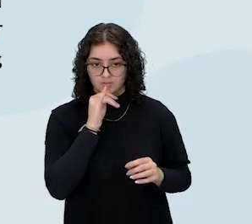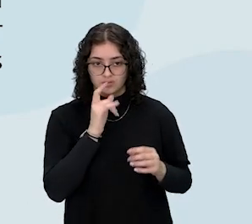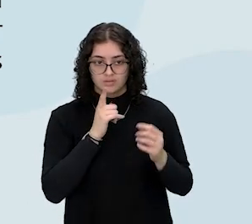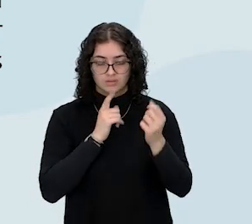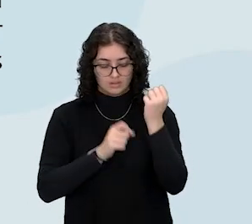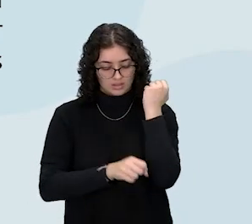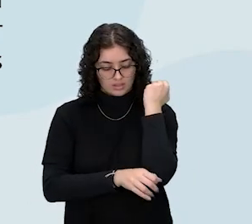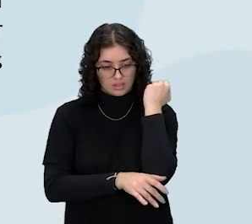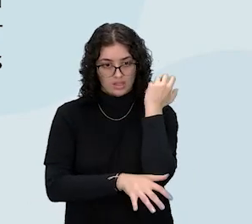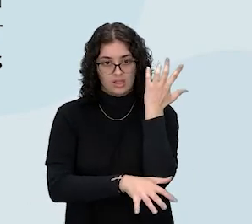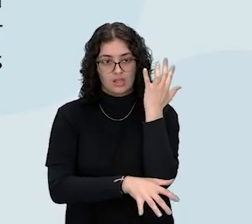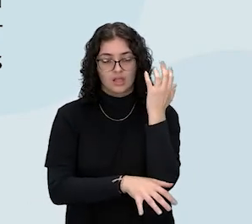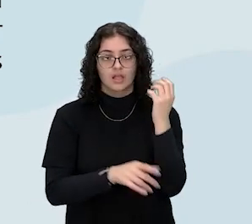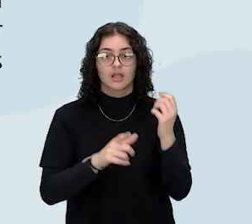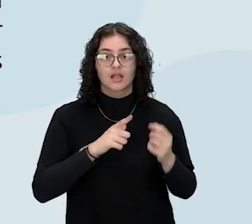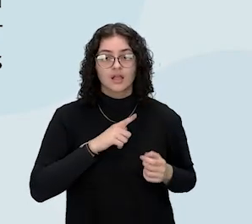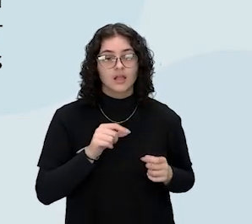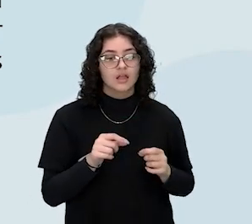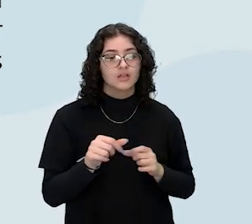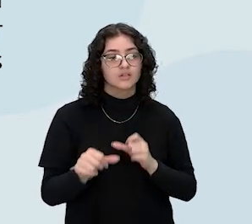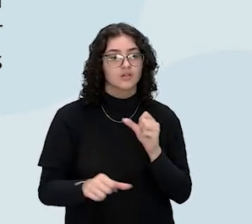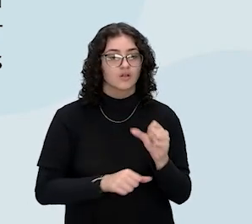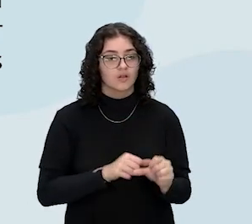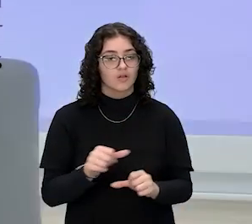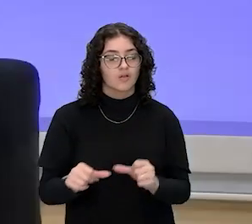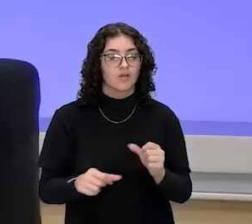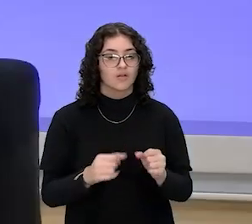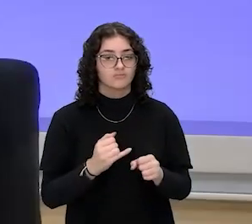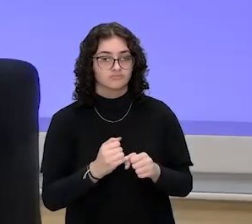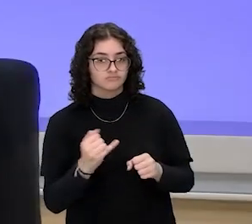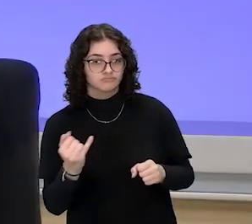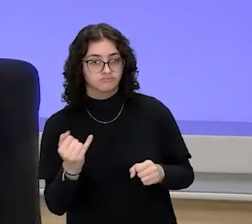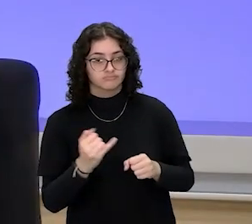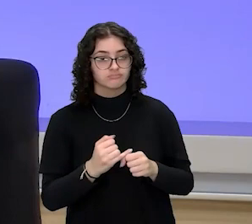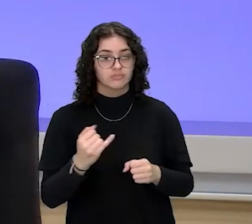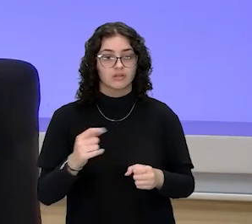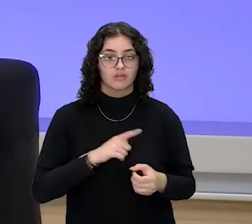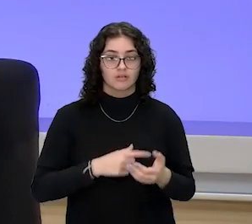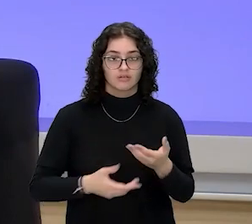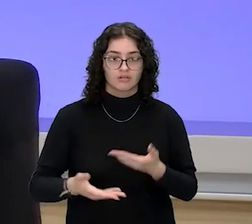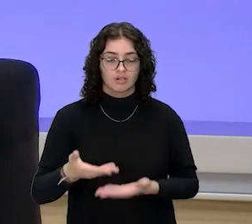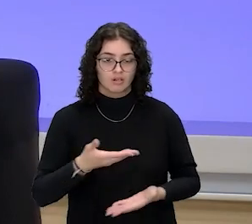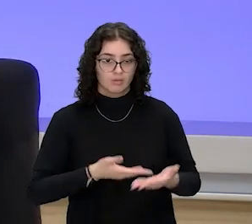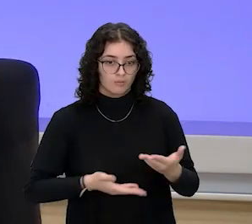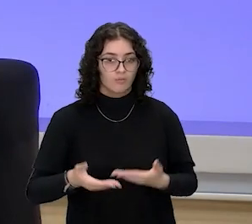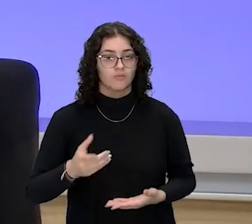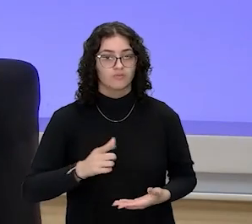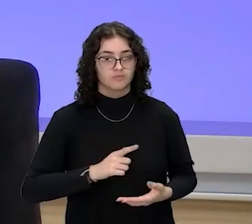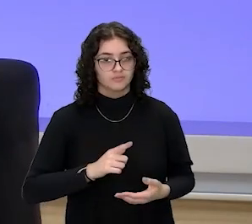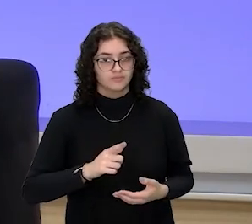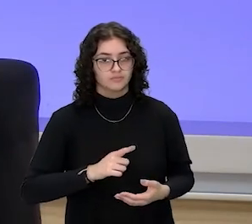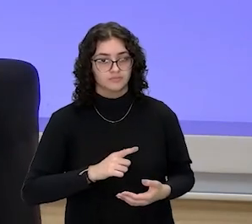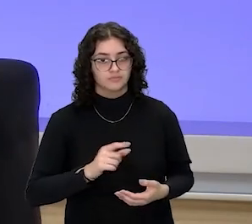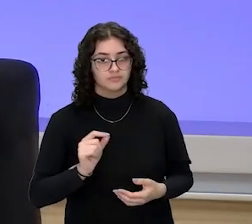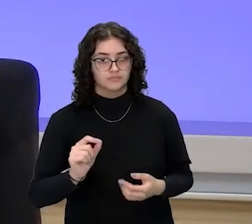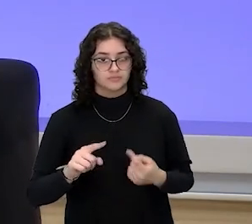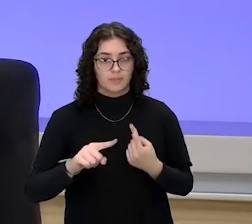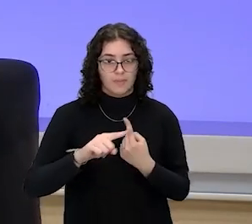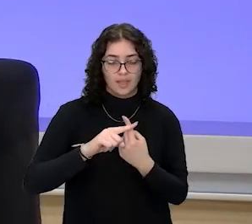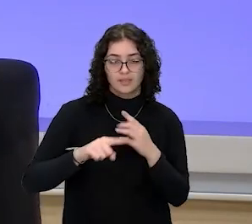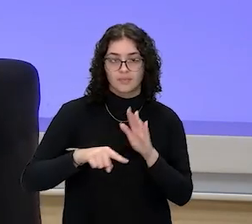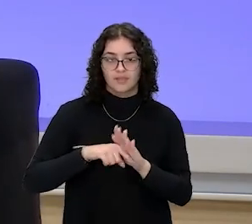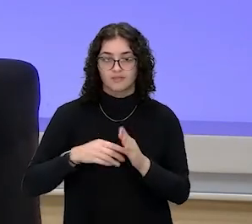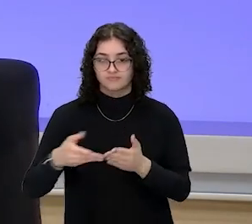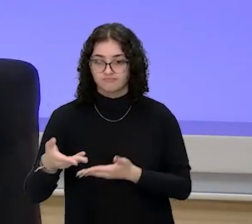plantas, vocês vão ter a troca de íons, tá certo? E é essa troca de cátions, né? Capacidade de troca